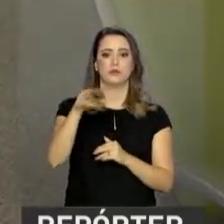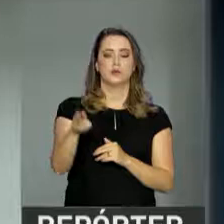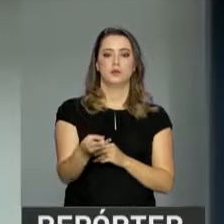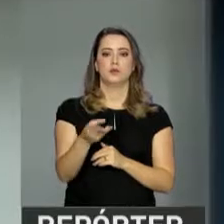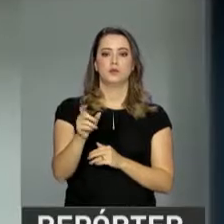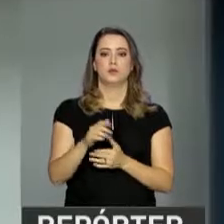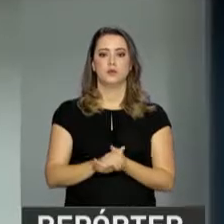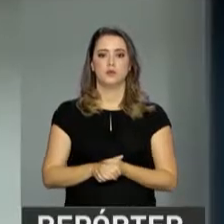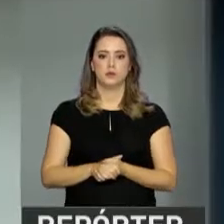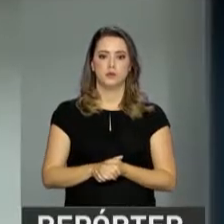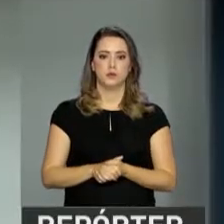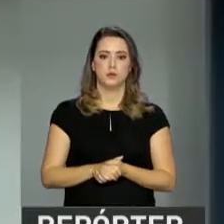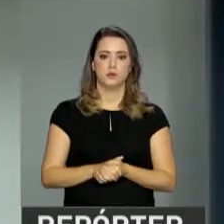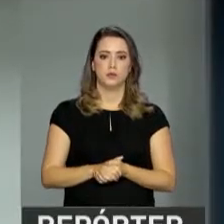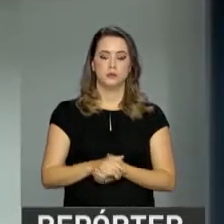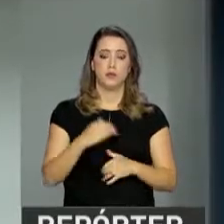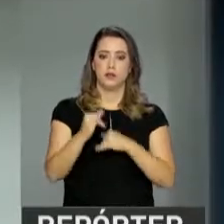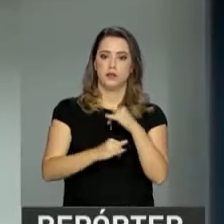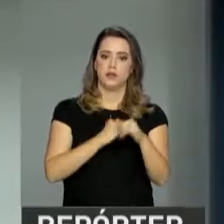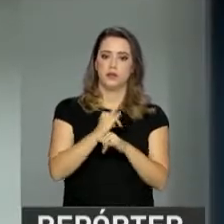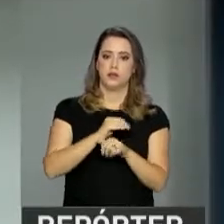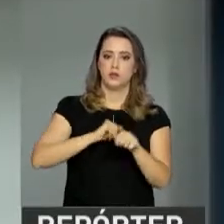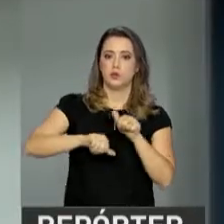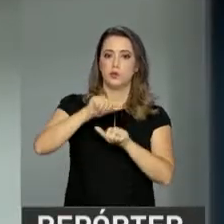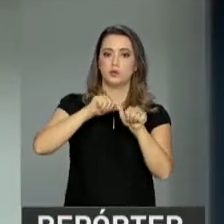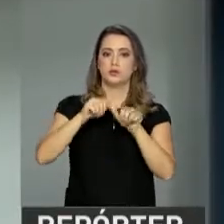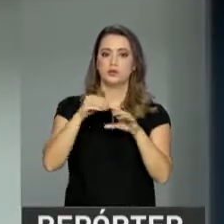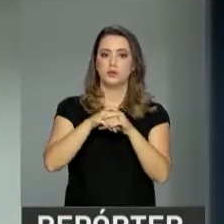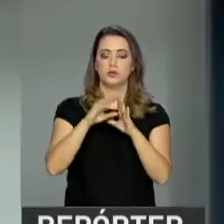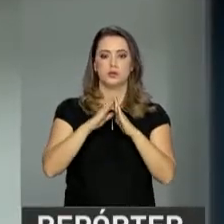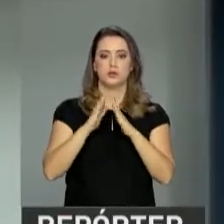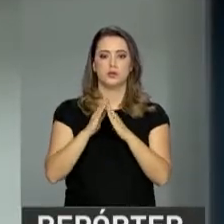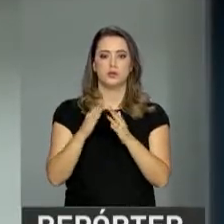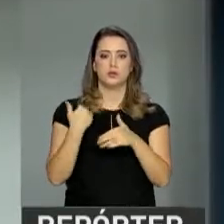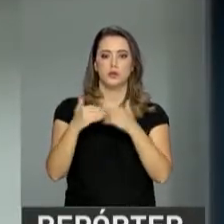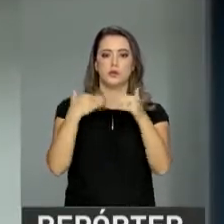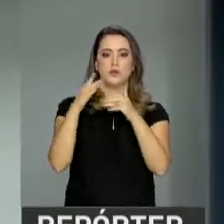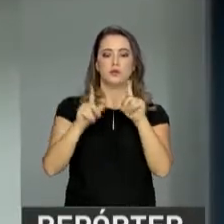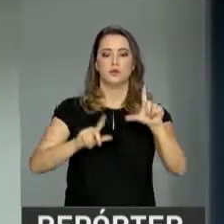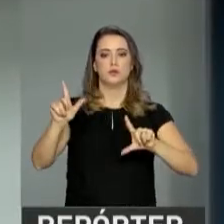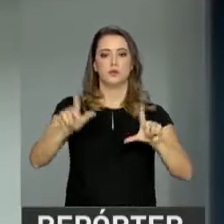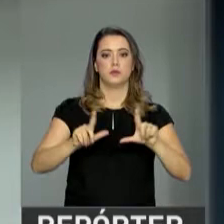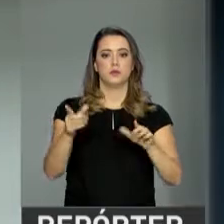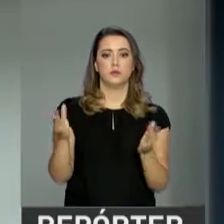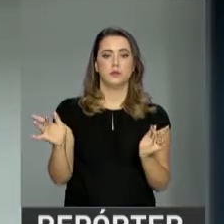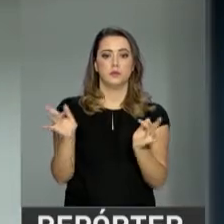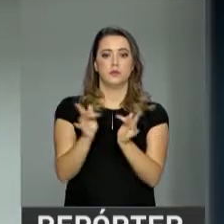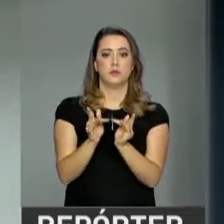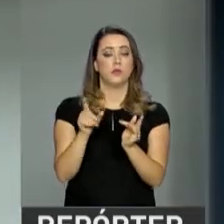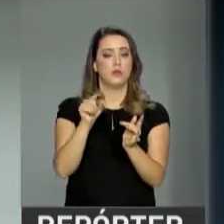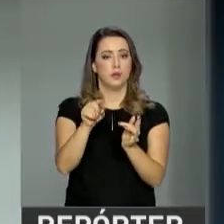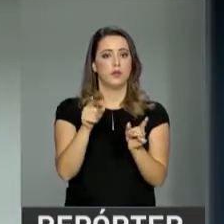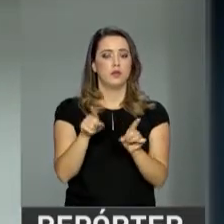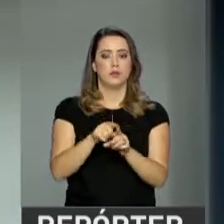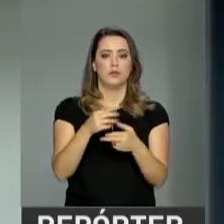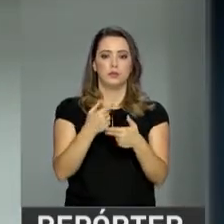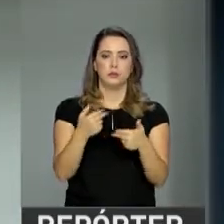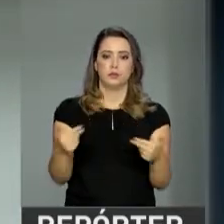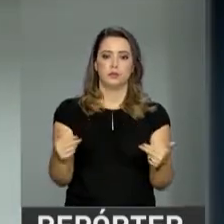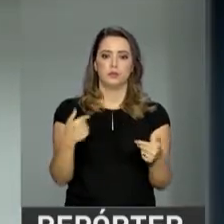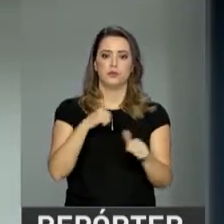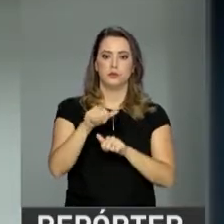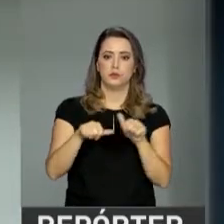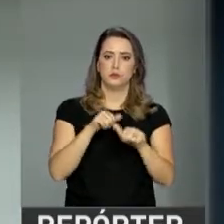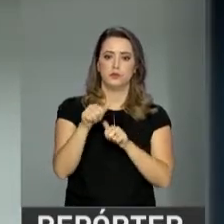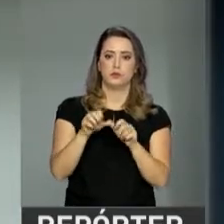milhões. Esse acesso à internet vem mudando dentro do domicílio. Tá? Esse aumento da televisão está associado a questões da